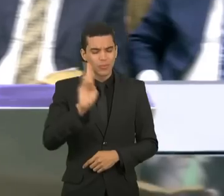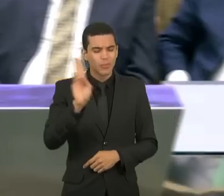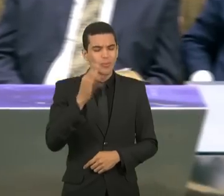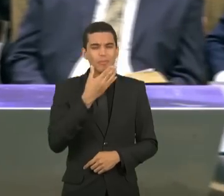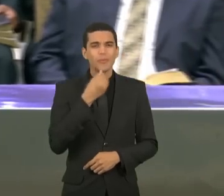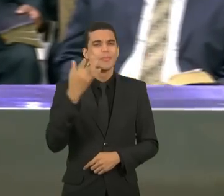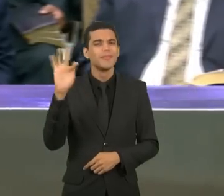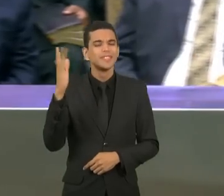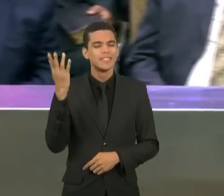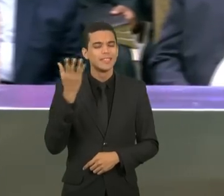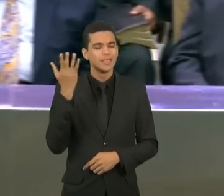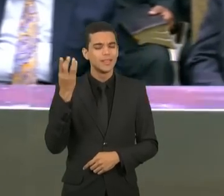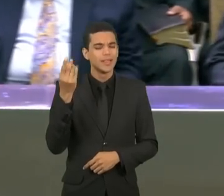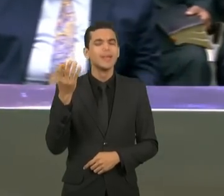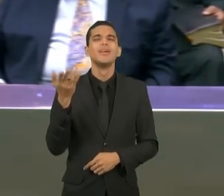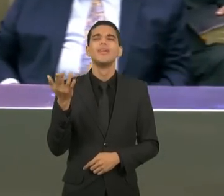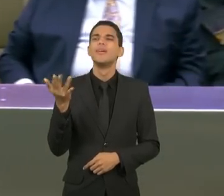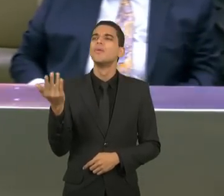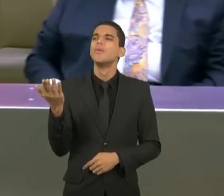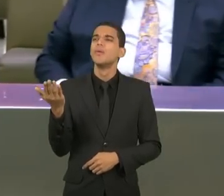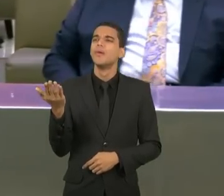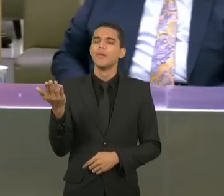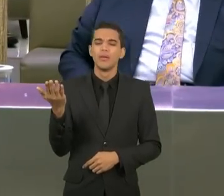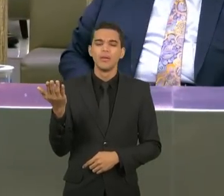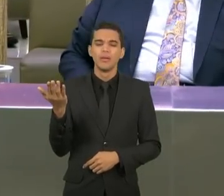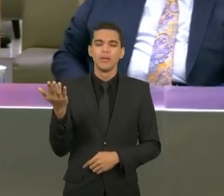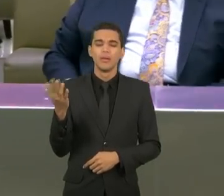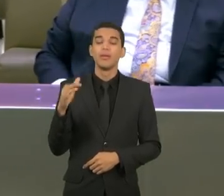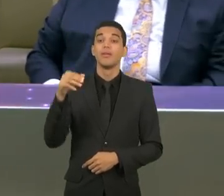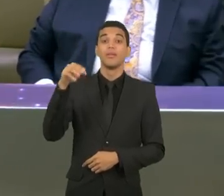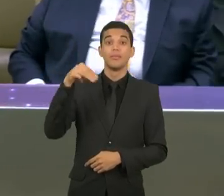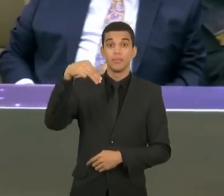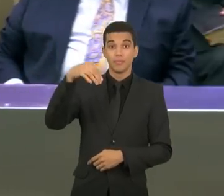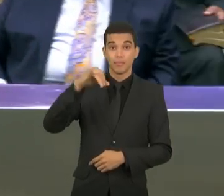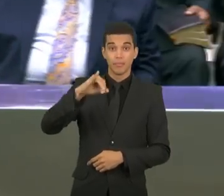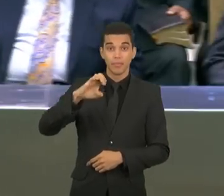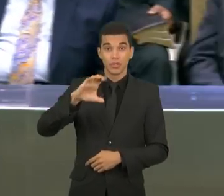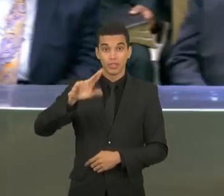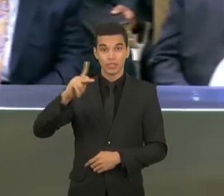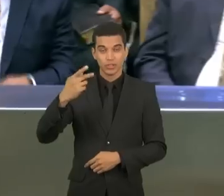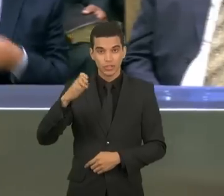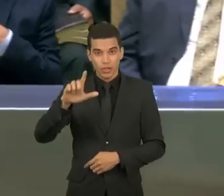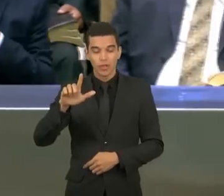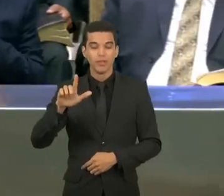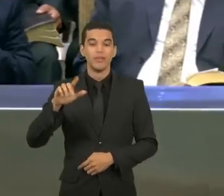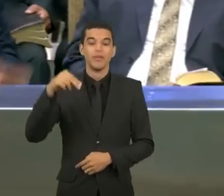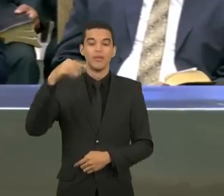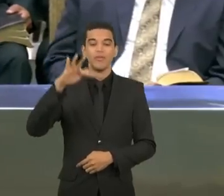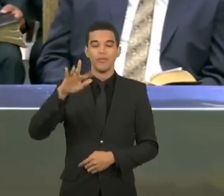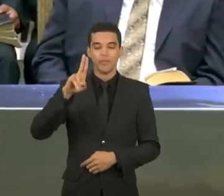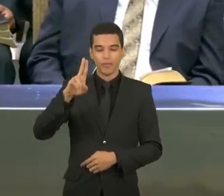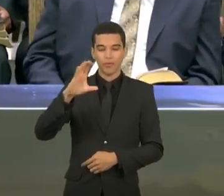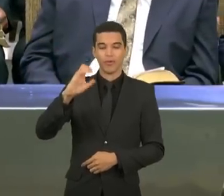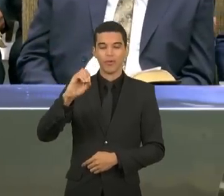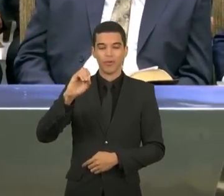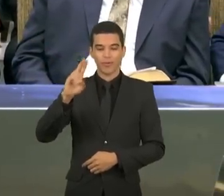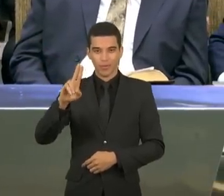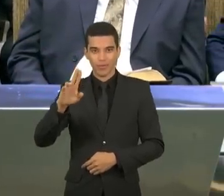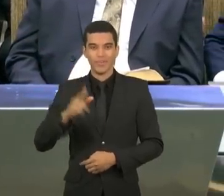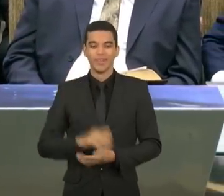francês? É? Michel Foucault. Ah, Michel Foucault. Michel